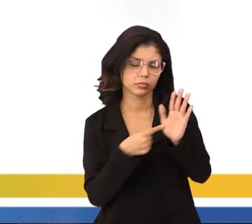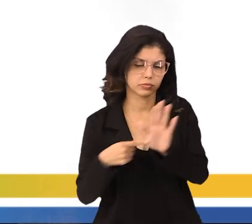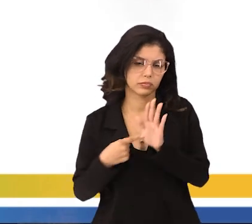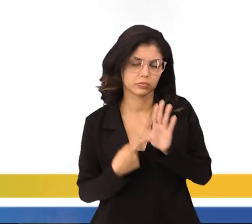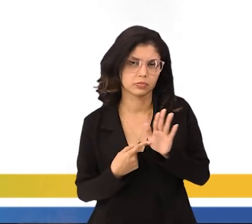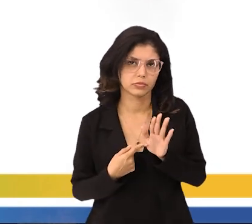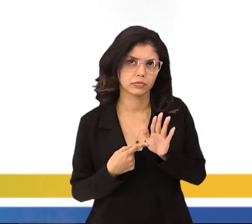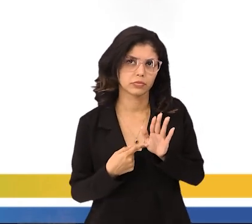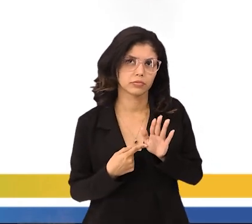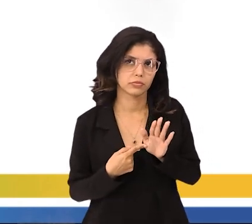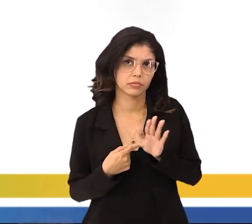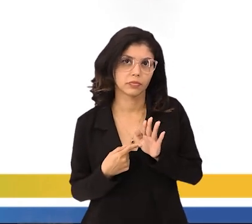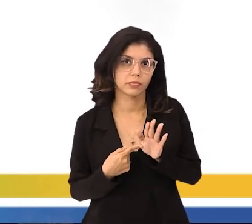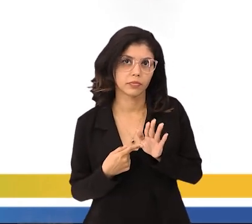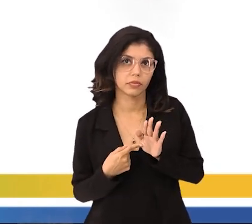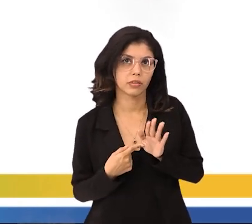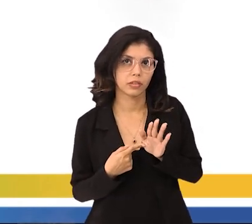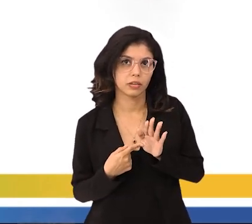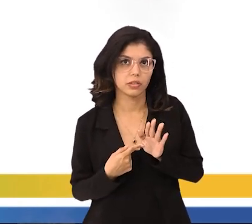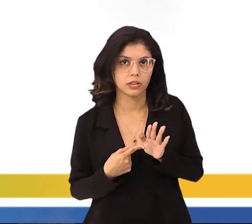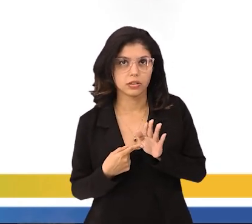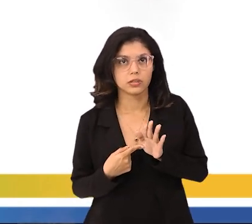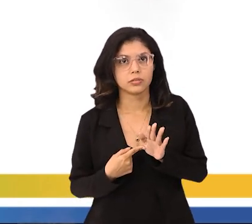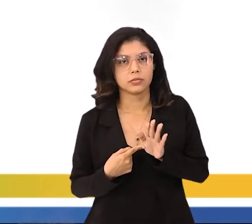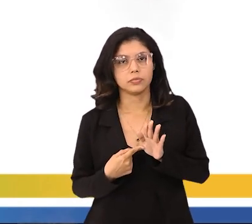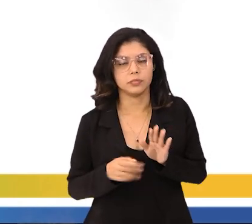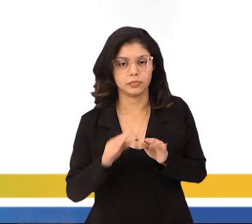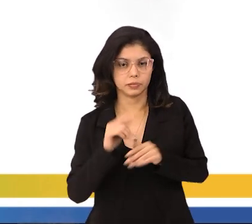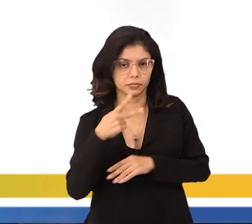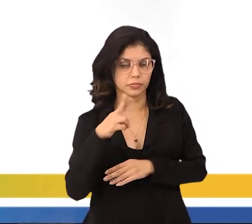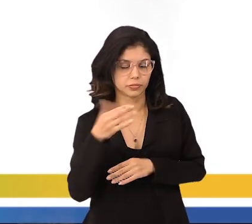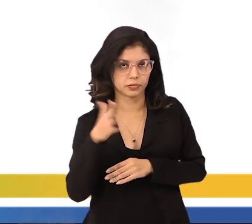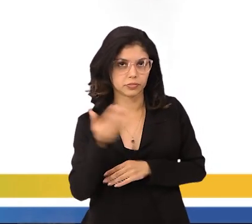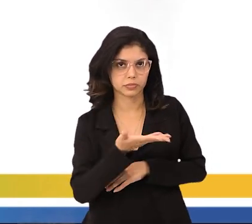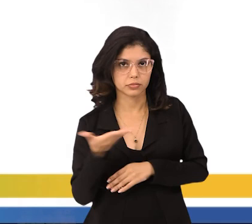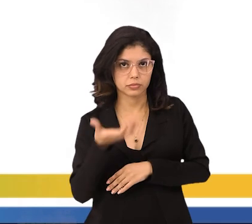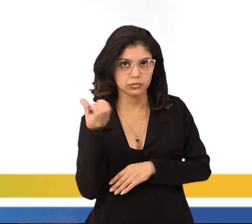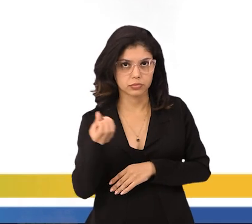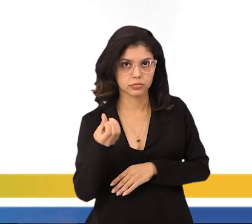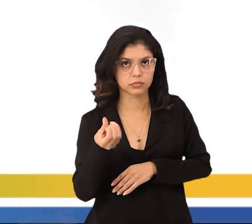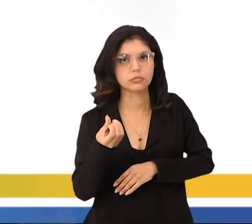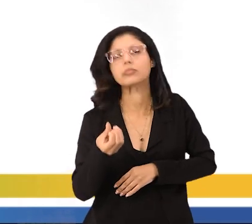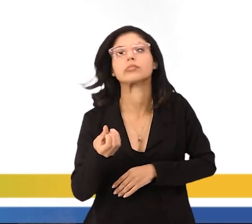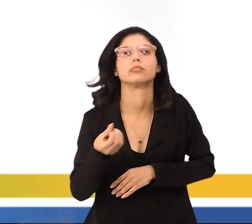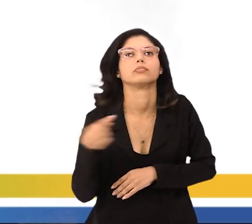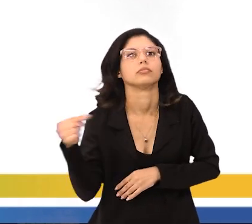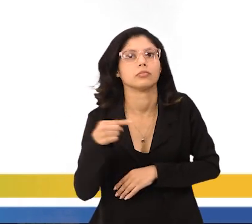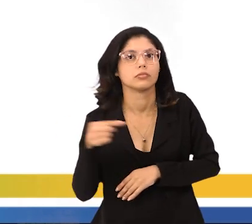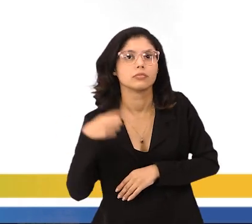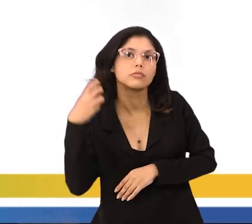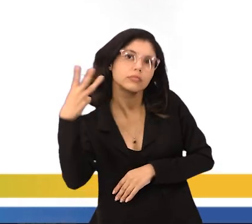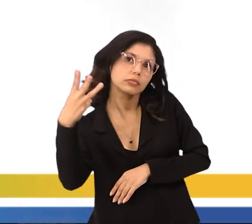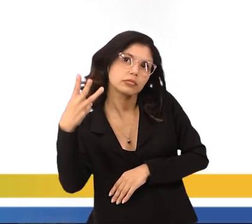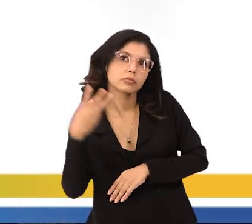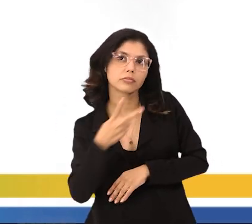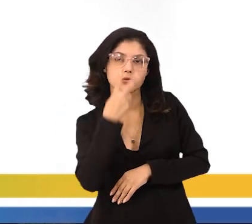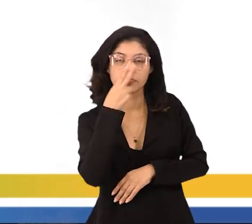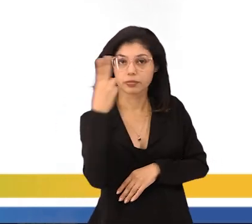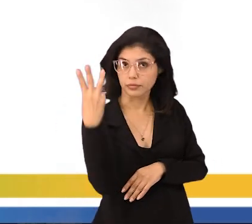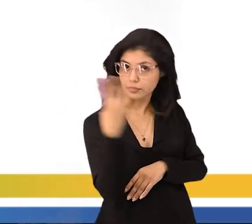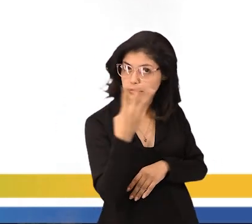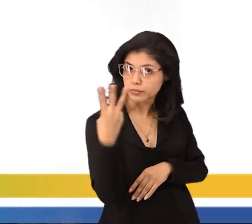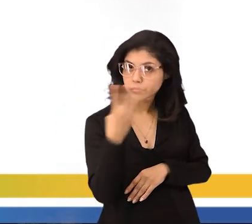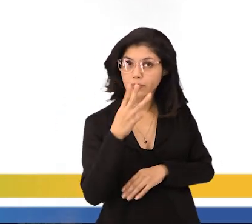represento isso na forma de potenciação? Veja que a base é menos 6 e ele será elevado a 3, porque aparece